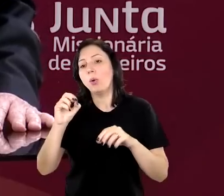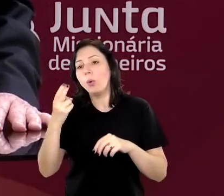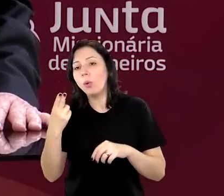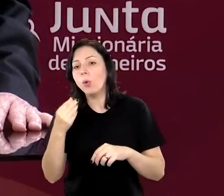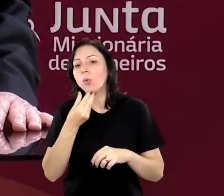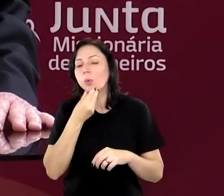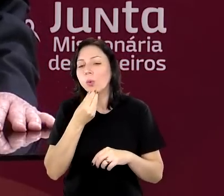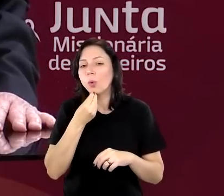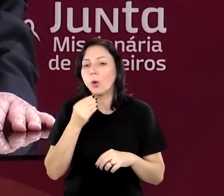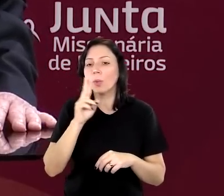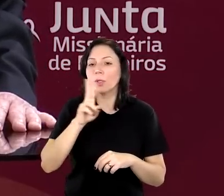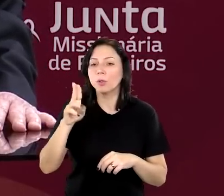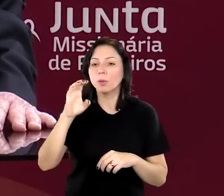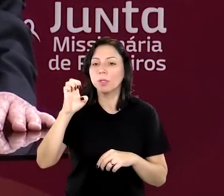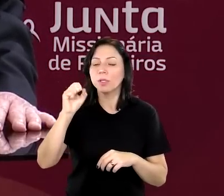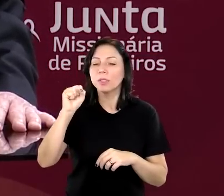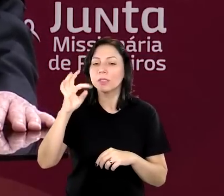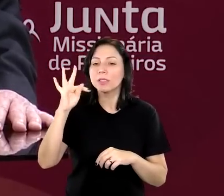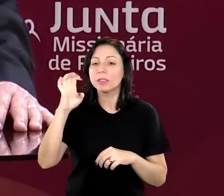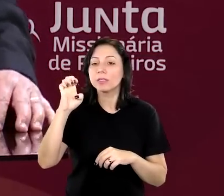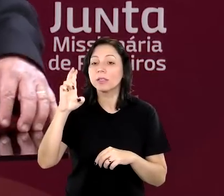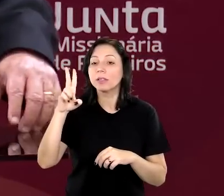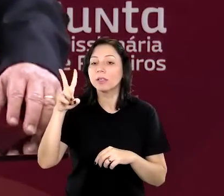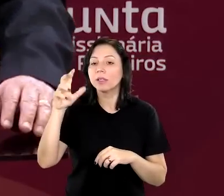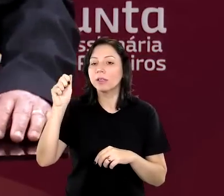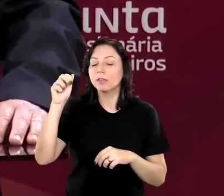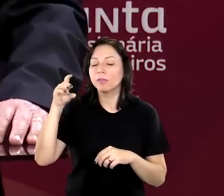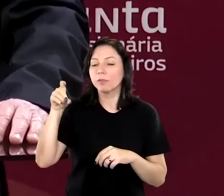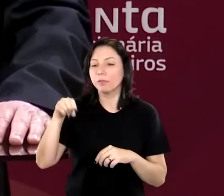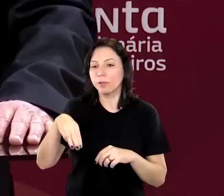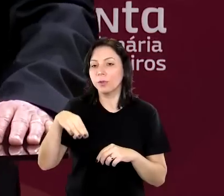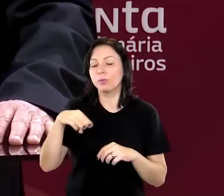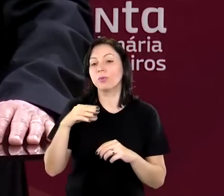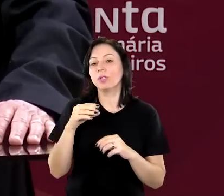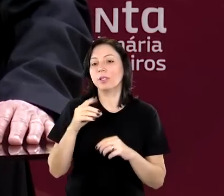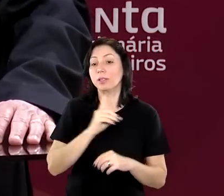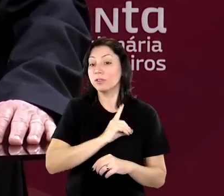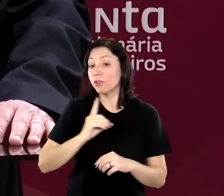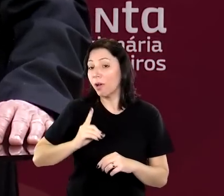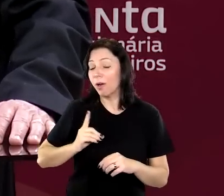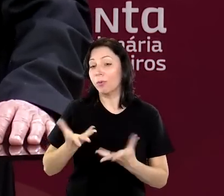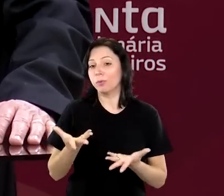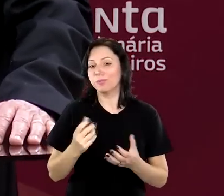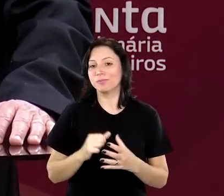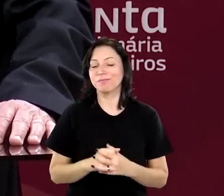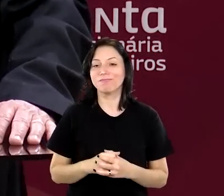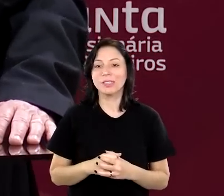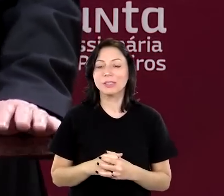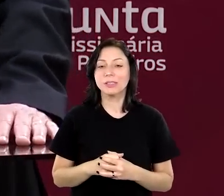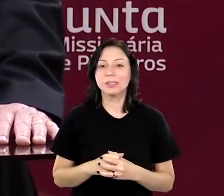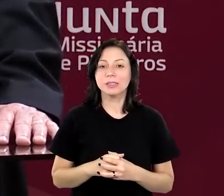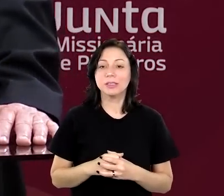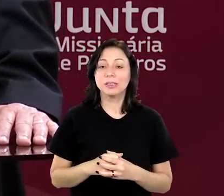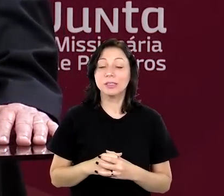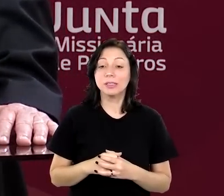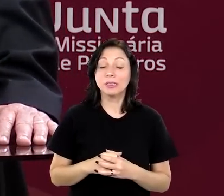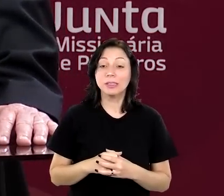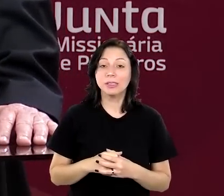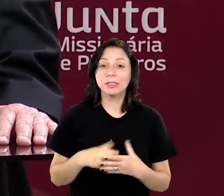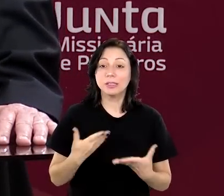homens como Gideão e tantos outros que foram usados por Deus. E estando ali em